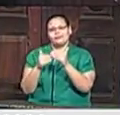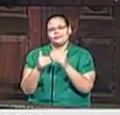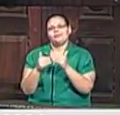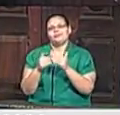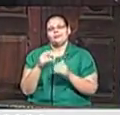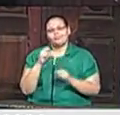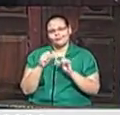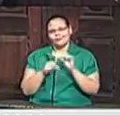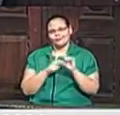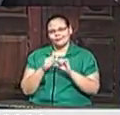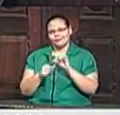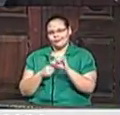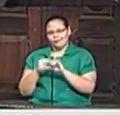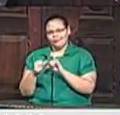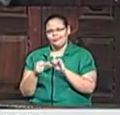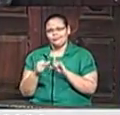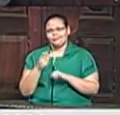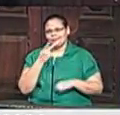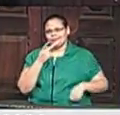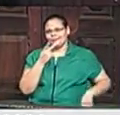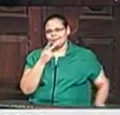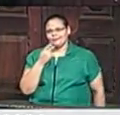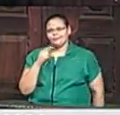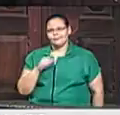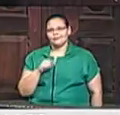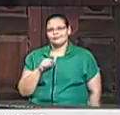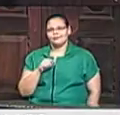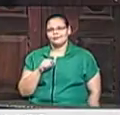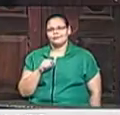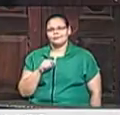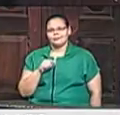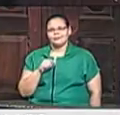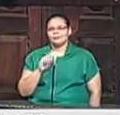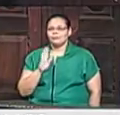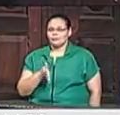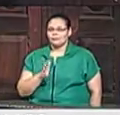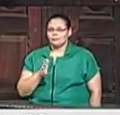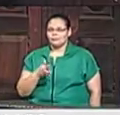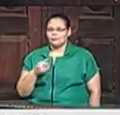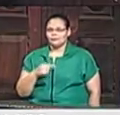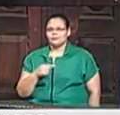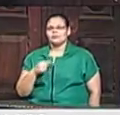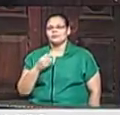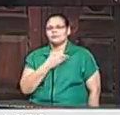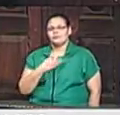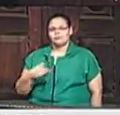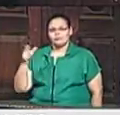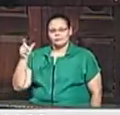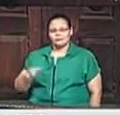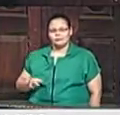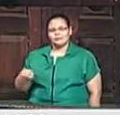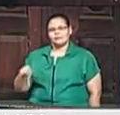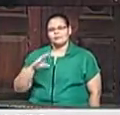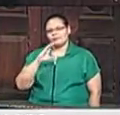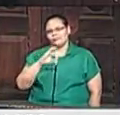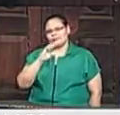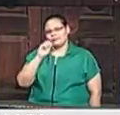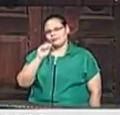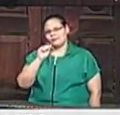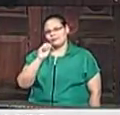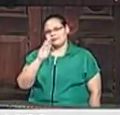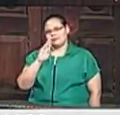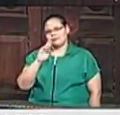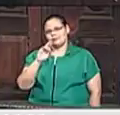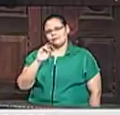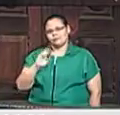reestruturação. Disse a dinheiro, e aqui já foi o governador Sérgio Cabral. Mas aí,